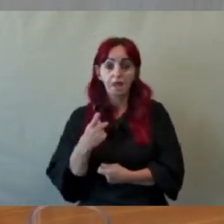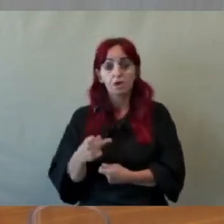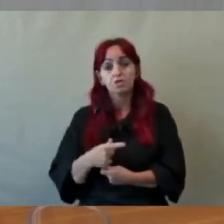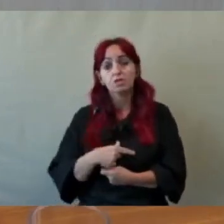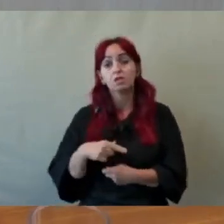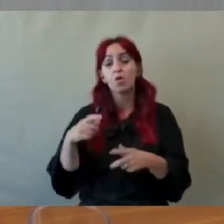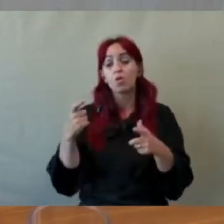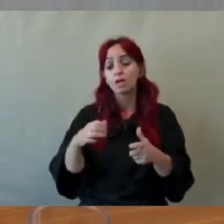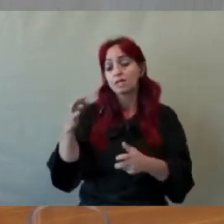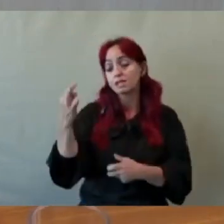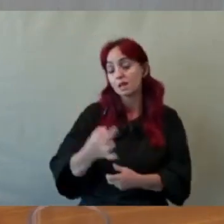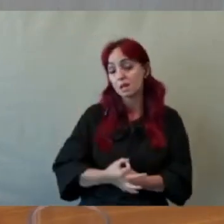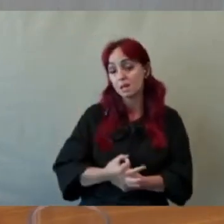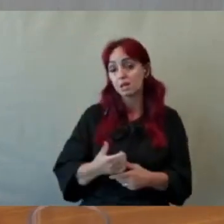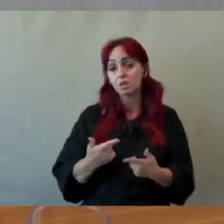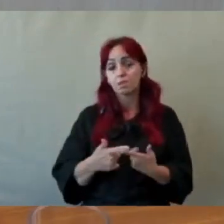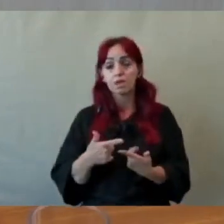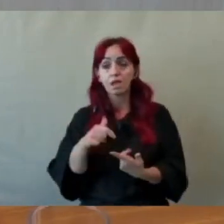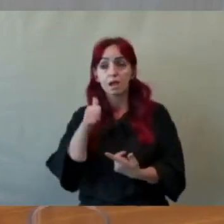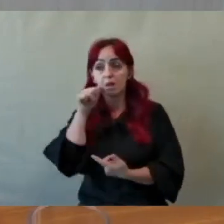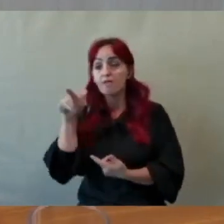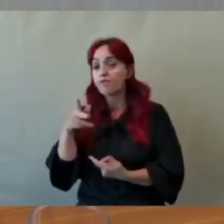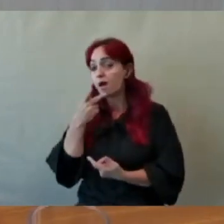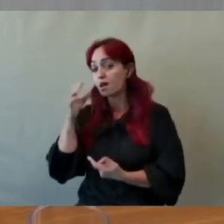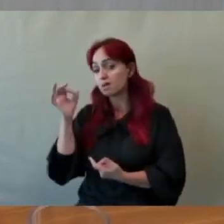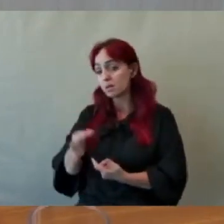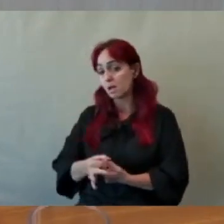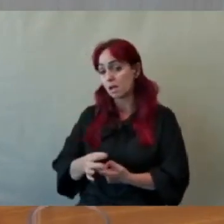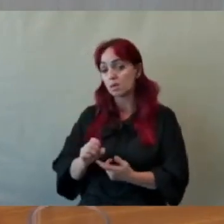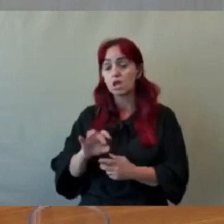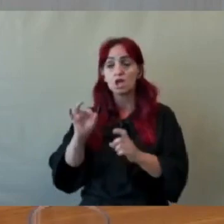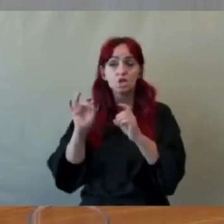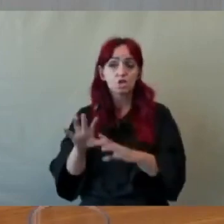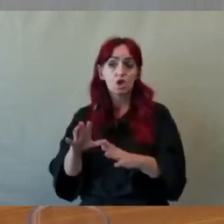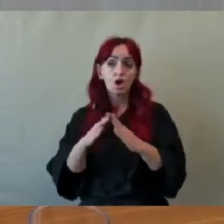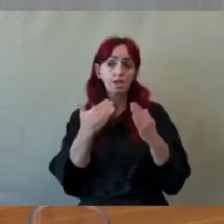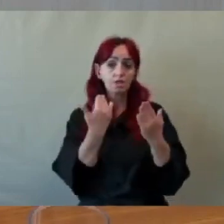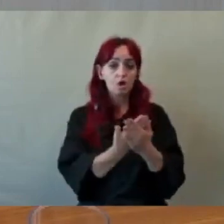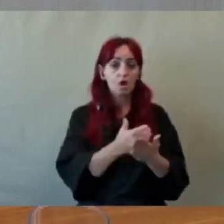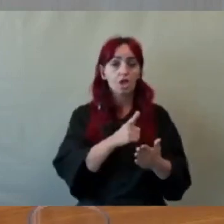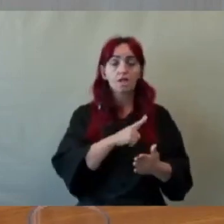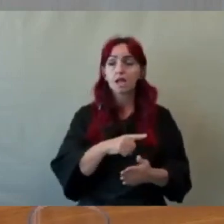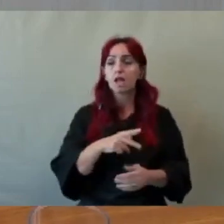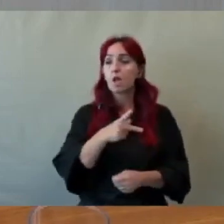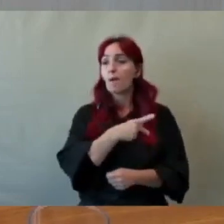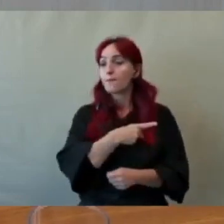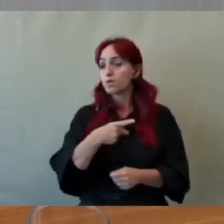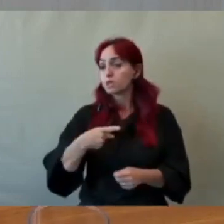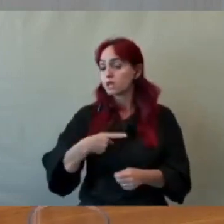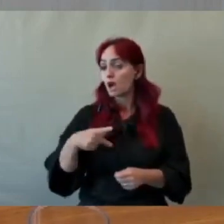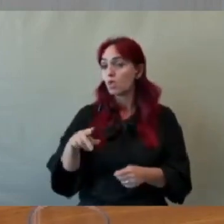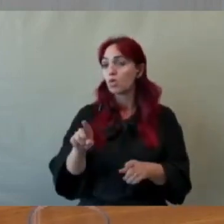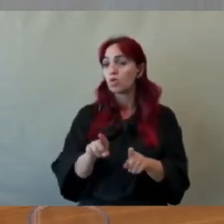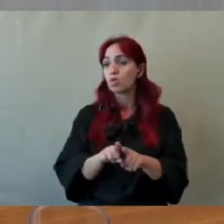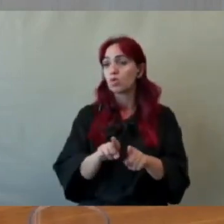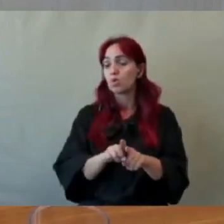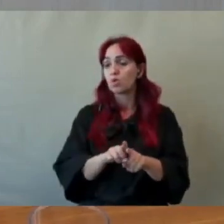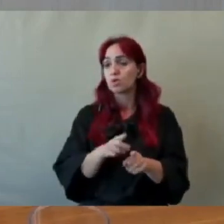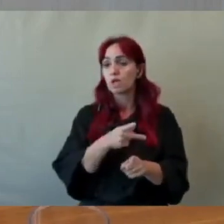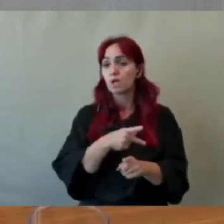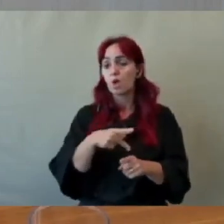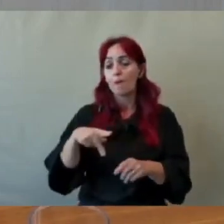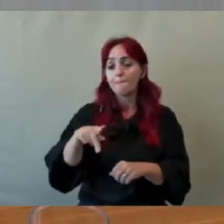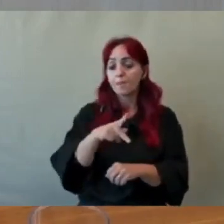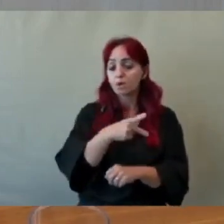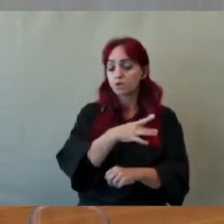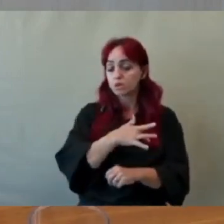A Gelda fala muito bem isso, né? Não é só a escola. Tem o posto de saúde, tem o CRAS, todo mundo tem que fazer esse atendimento. E